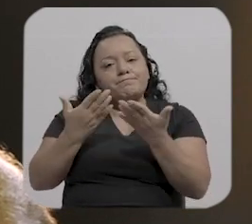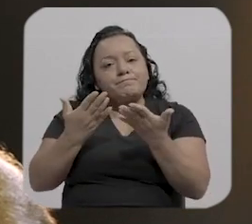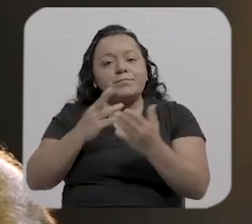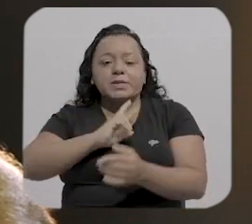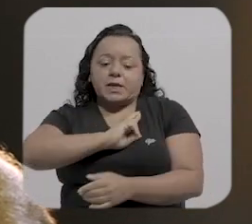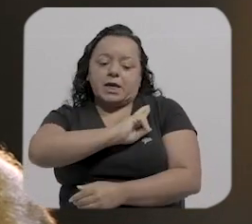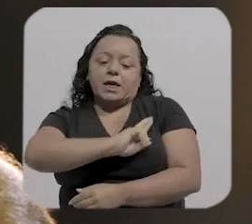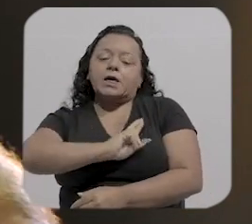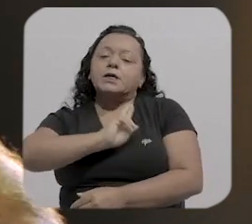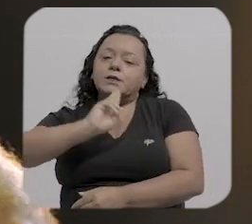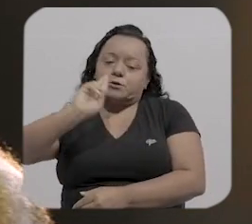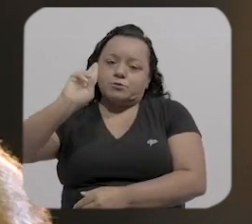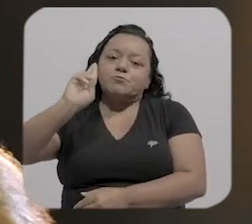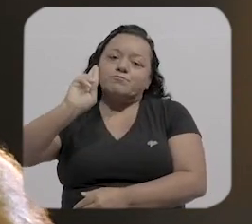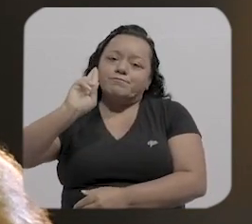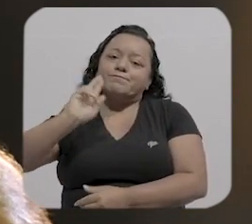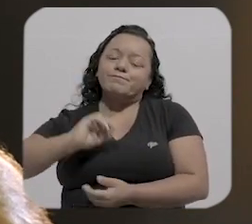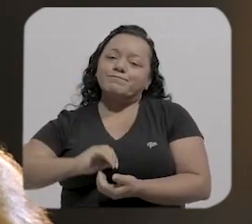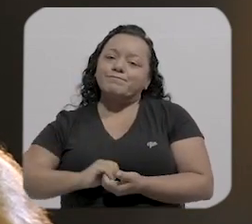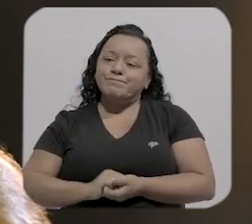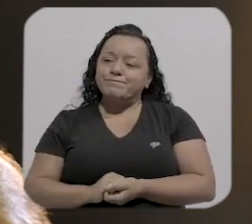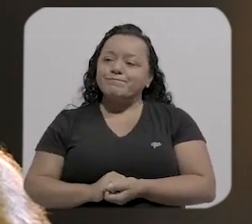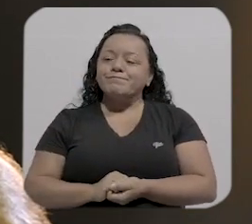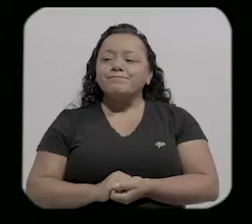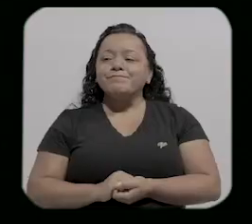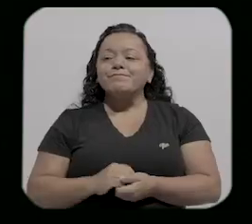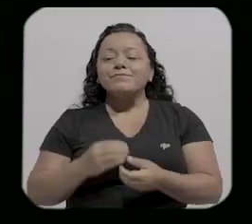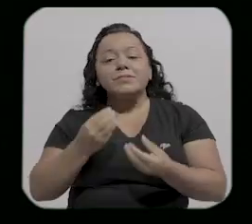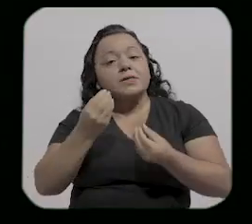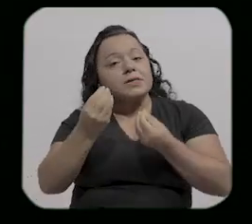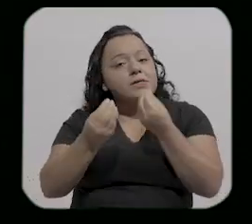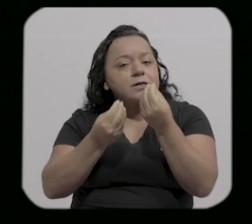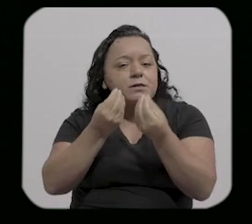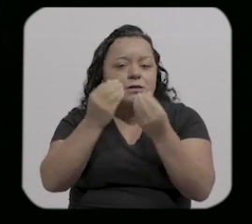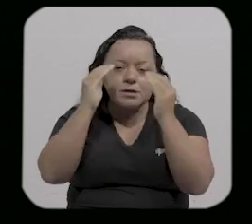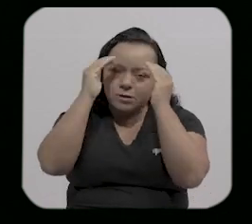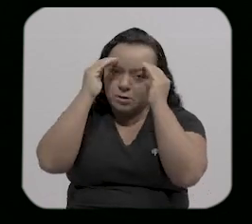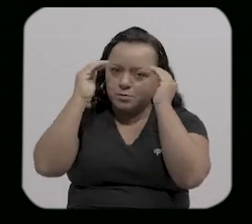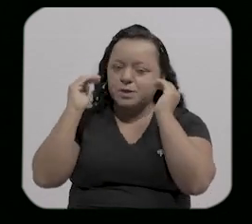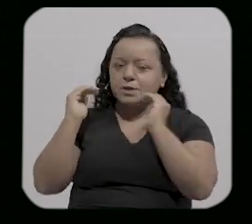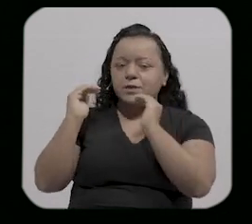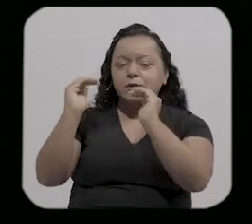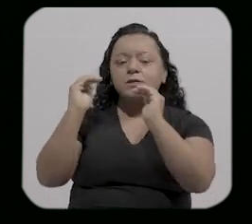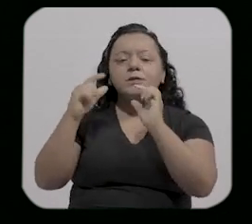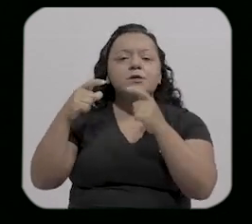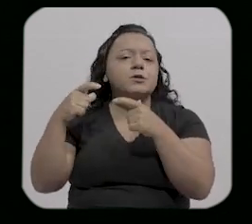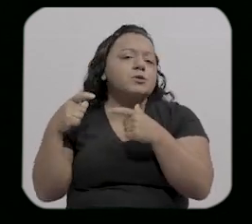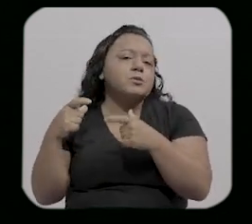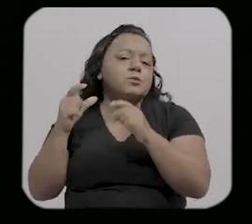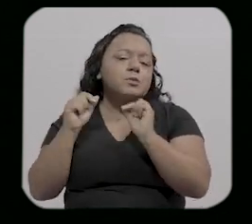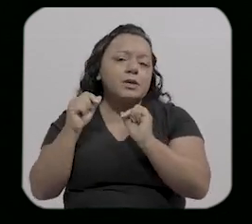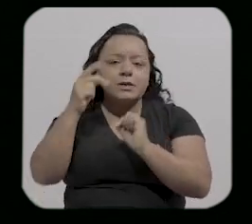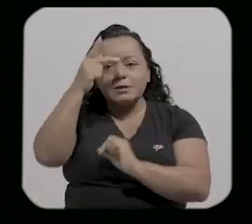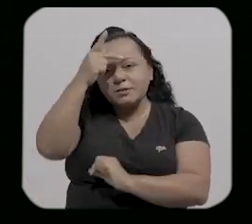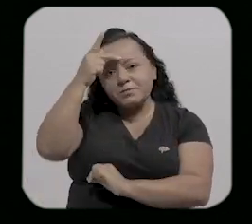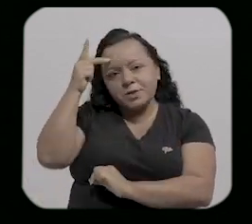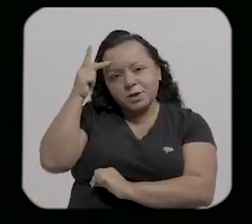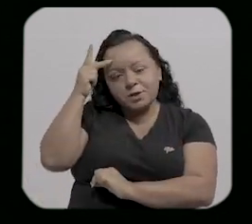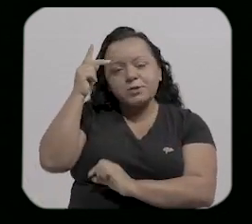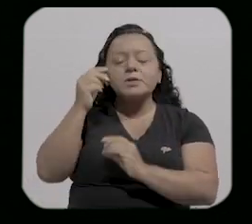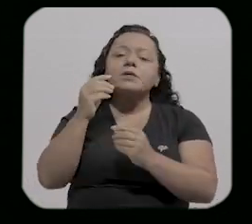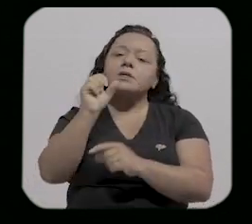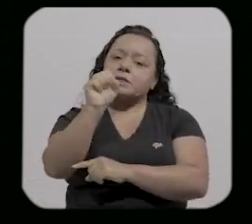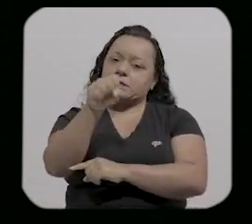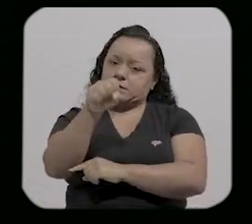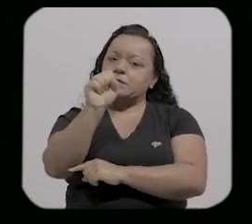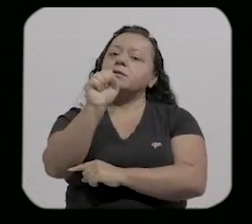Essa coisa, né, religiosa, né? Isso sela de fato o teu respeito com esse lugar, com essas